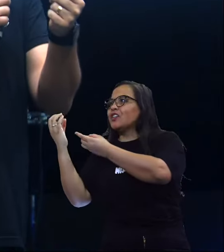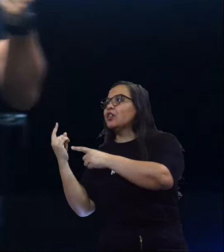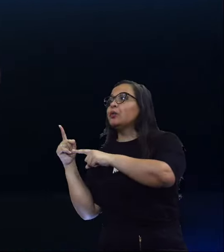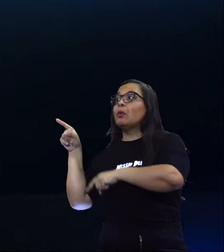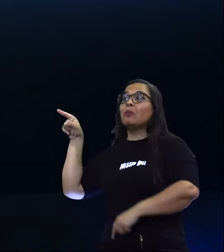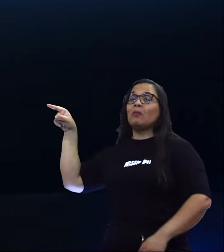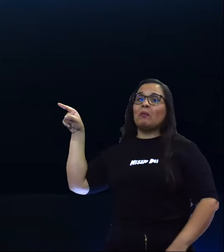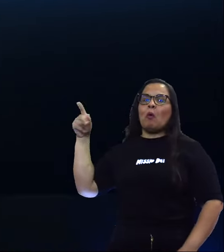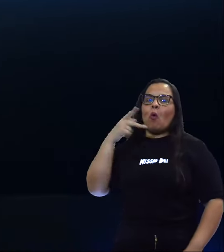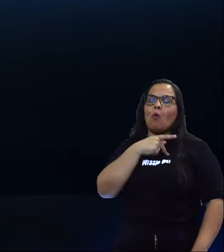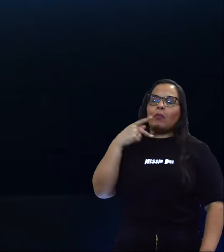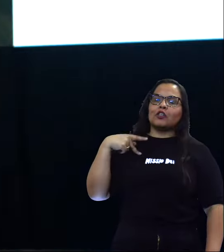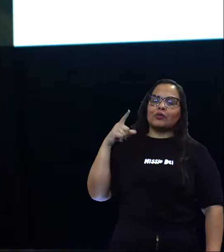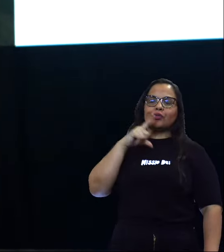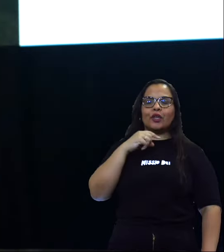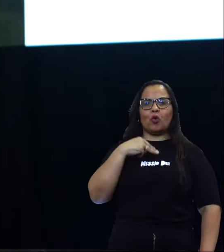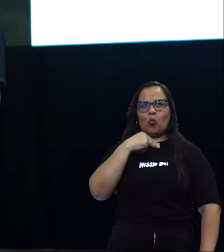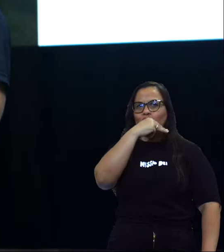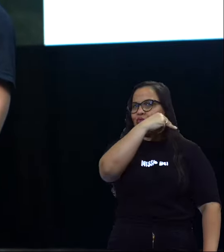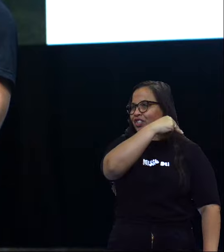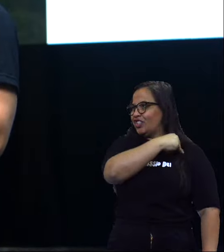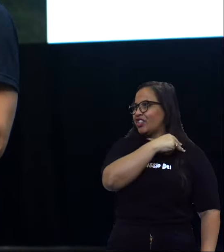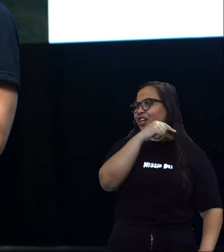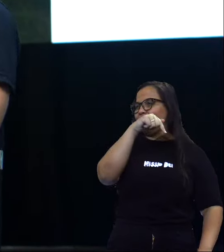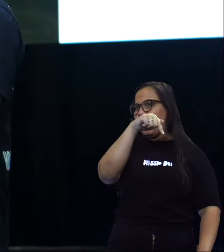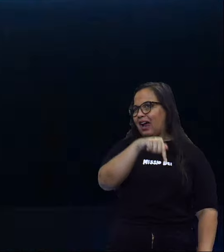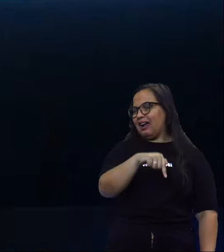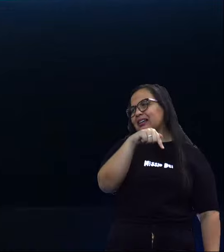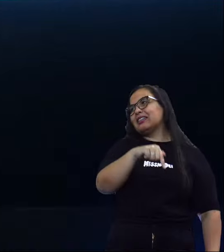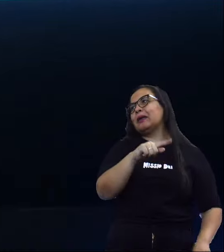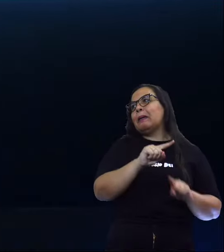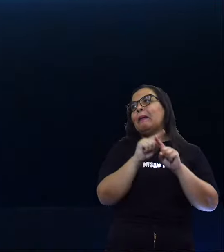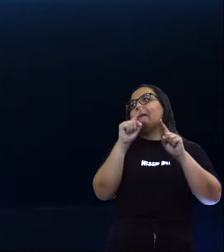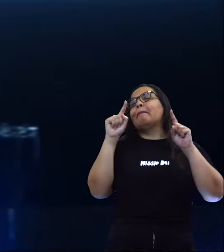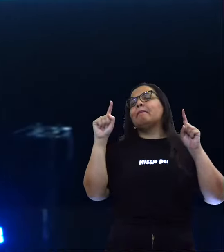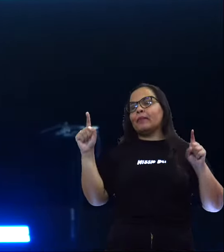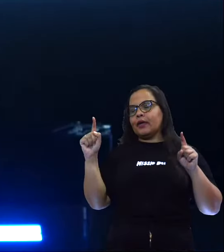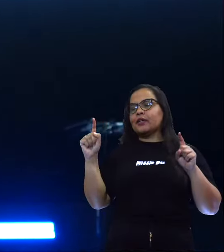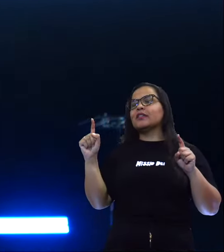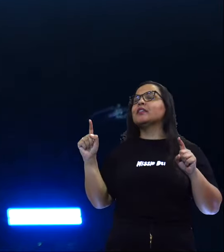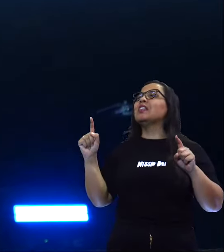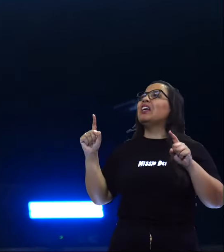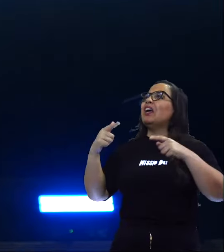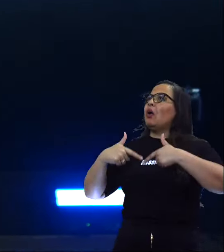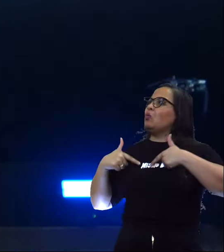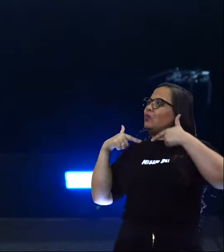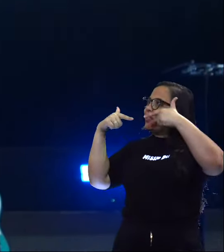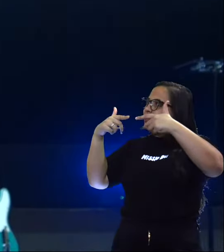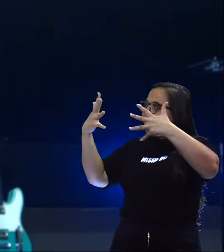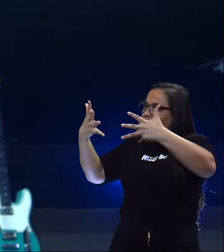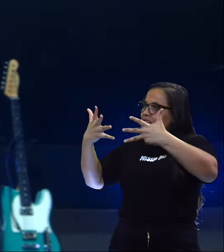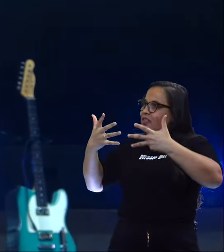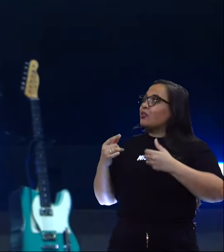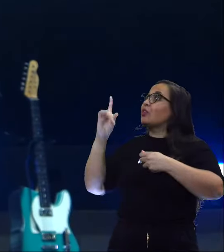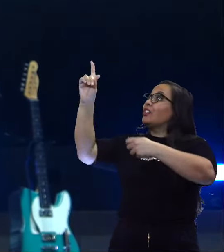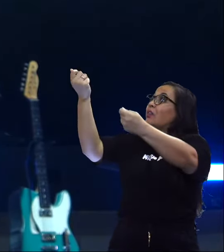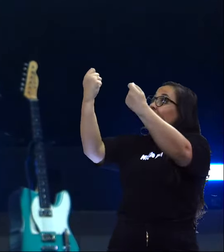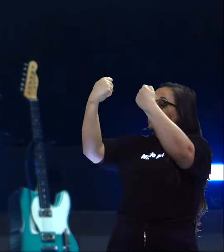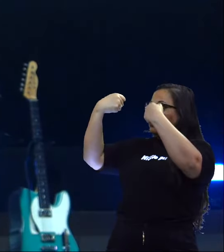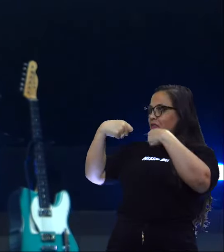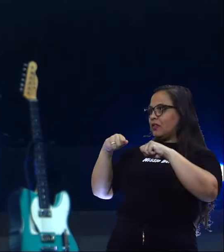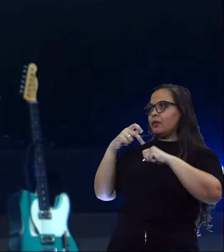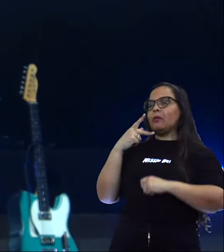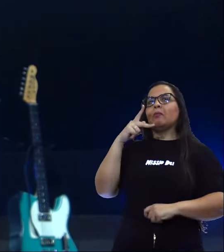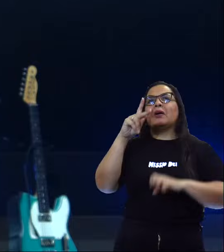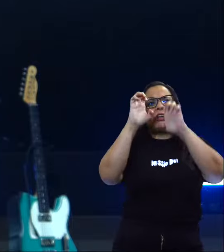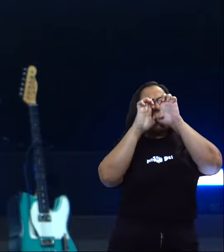desafios, mesmo em meio às incertezas, confiando na palavra de que Deus ainda assim vai os ajudar a superar todo e qualquer